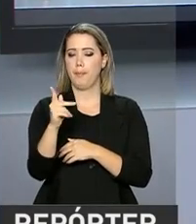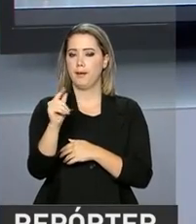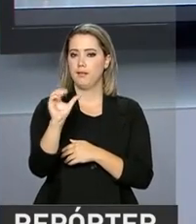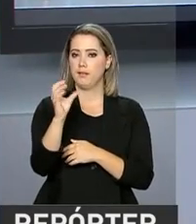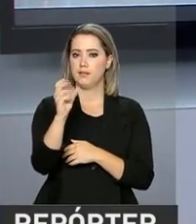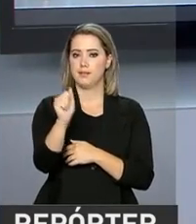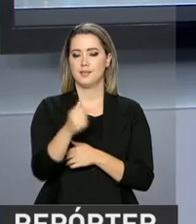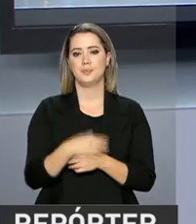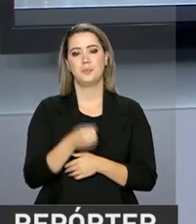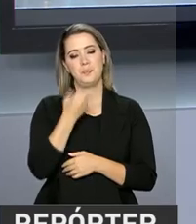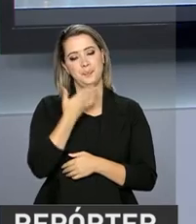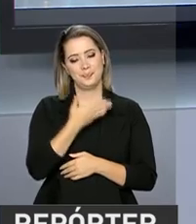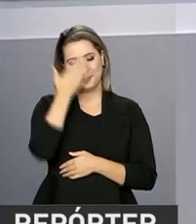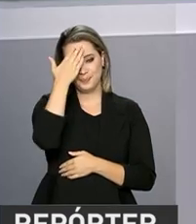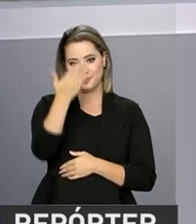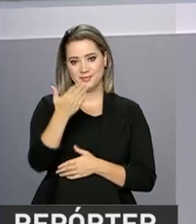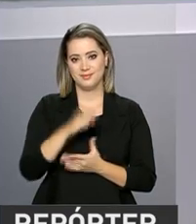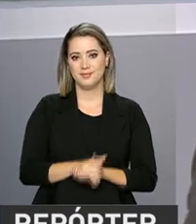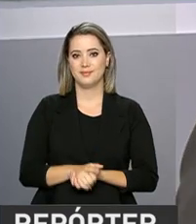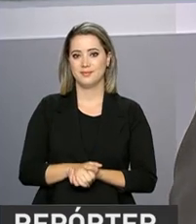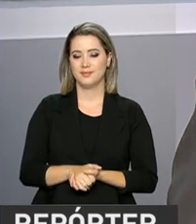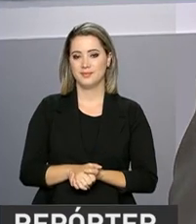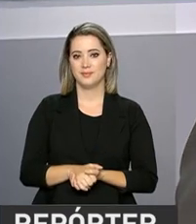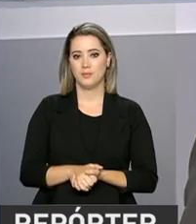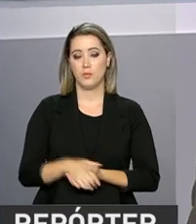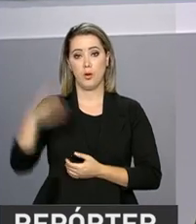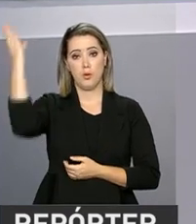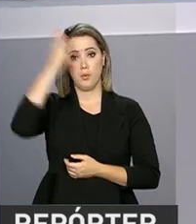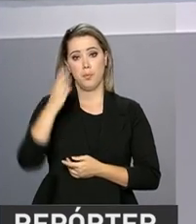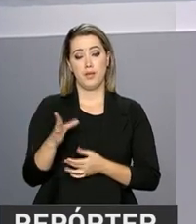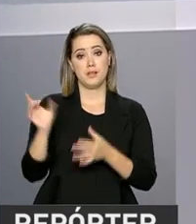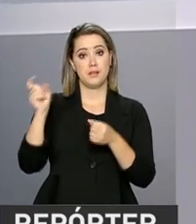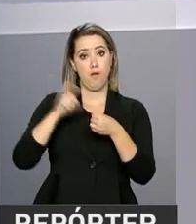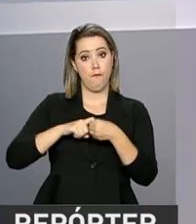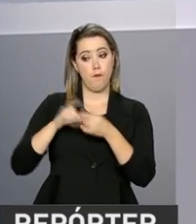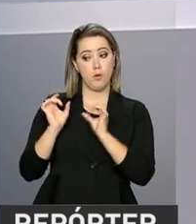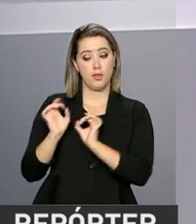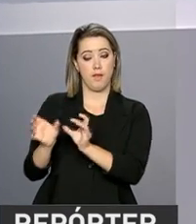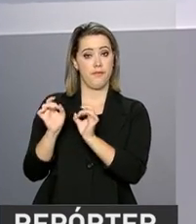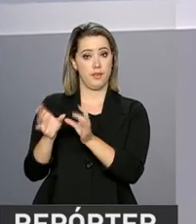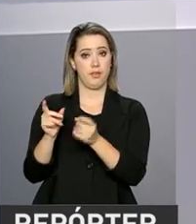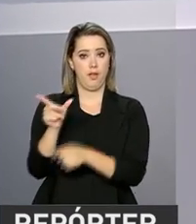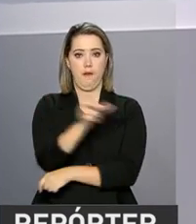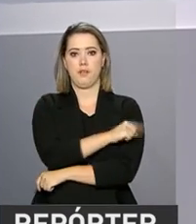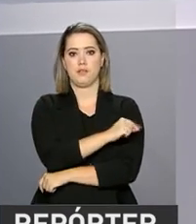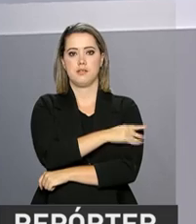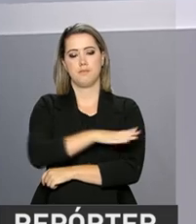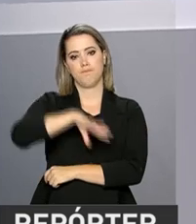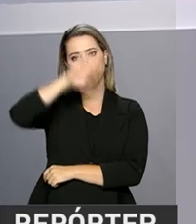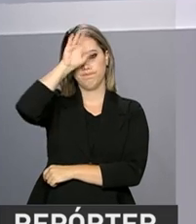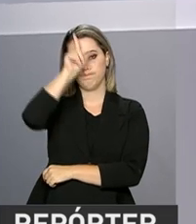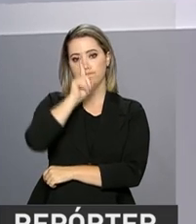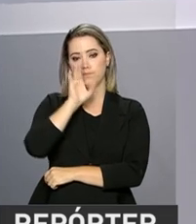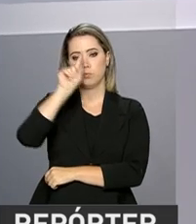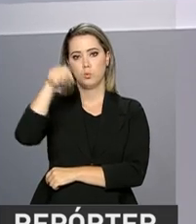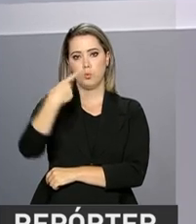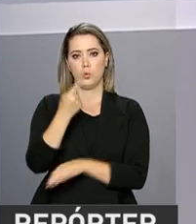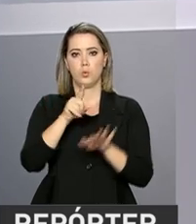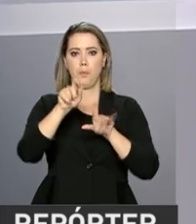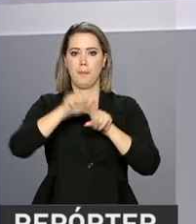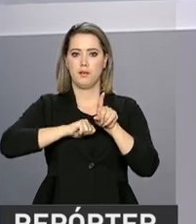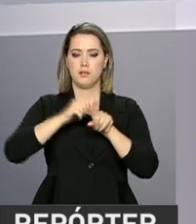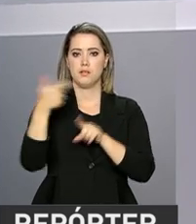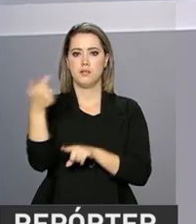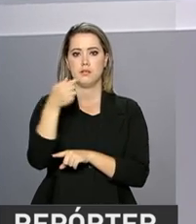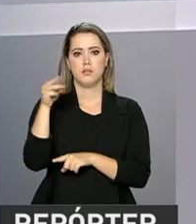lona Obrigado pelas informações o Brasil vai voltar a exportar a vacina da febre amarela a partir do próximo mês serão